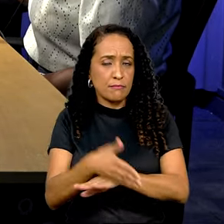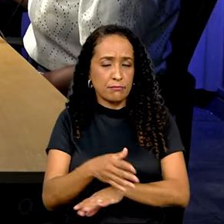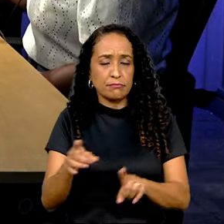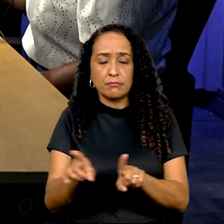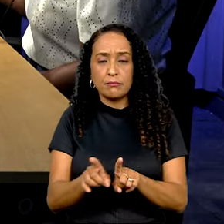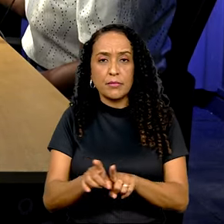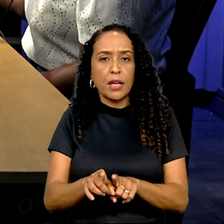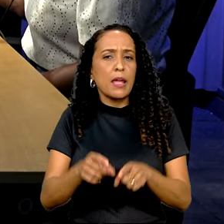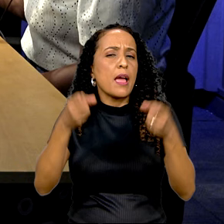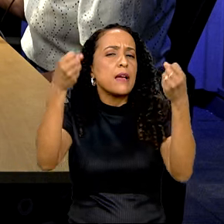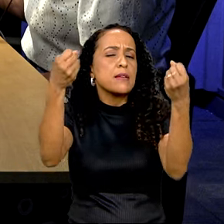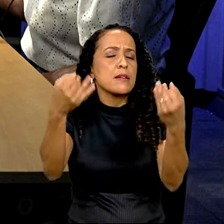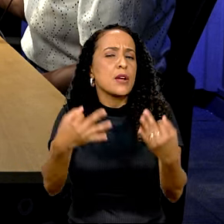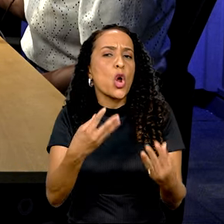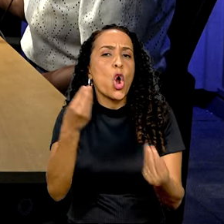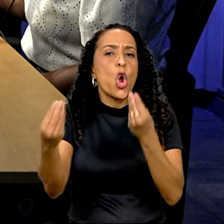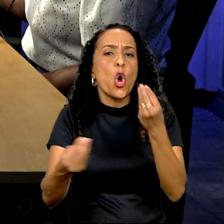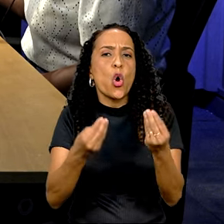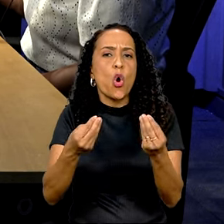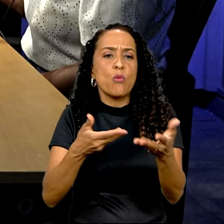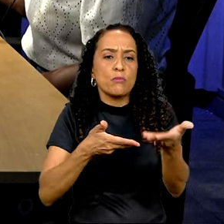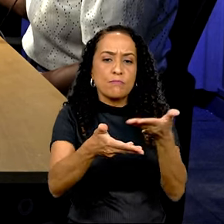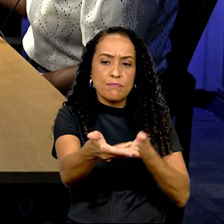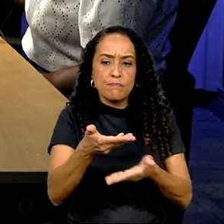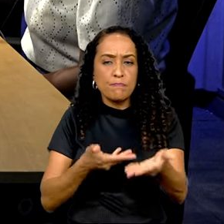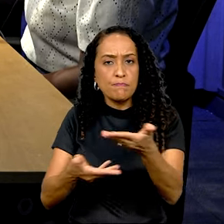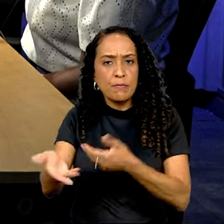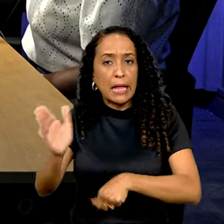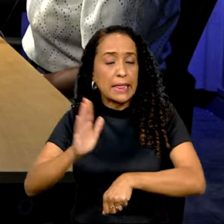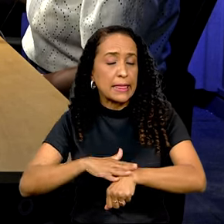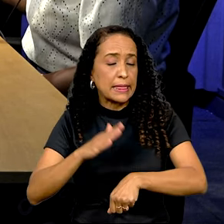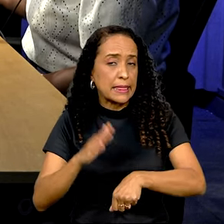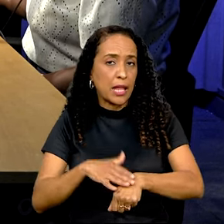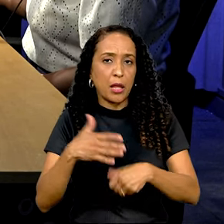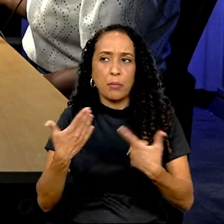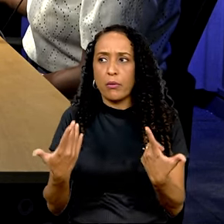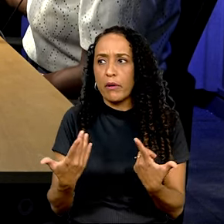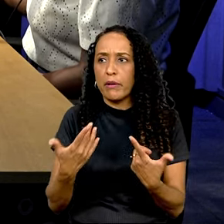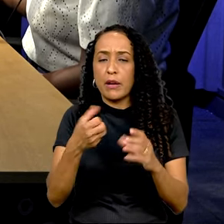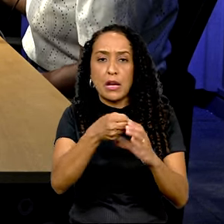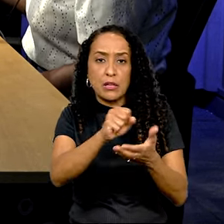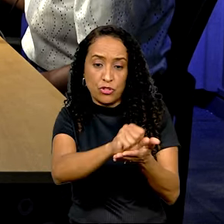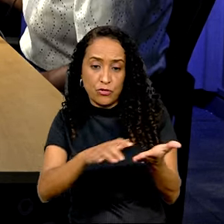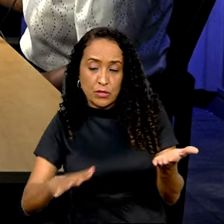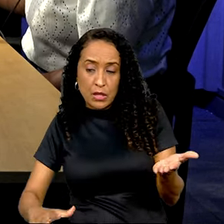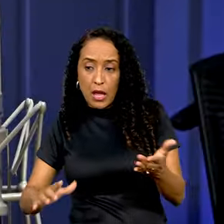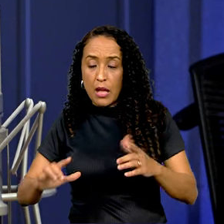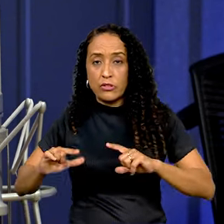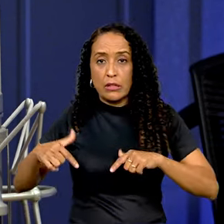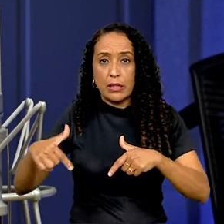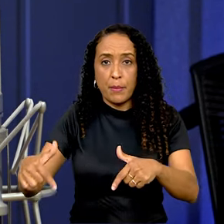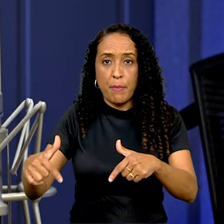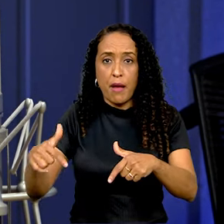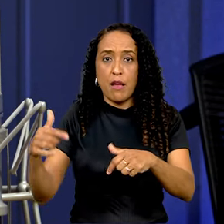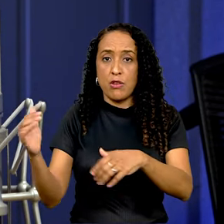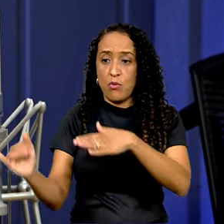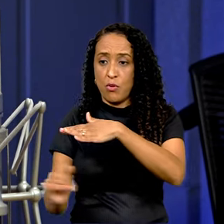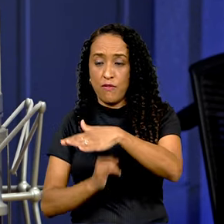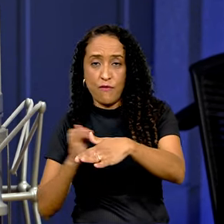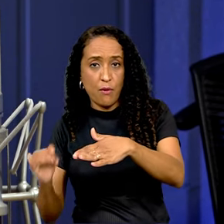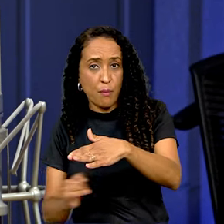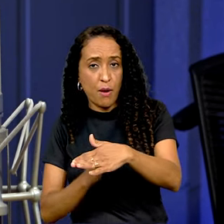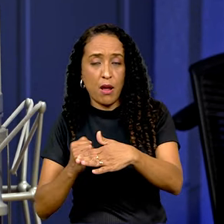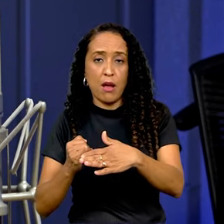define como que elas vão compartilhar esse tempo seja em tarefas eh empregos informais de meio tempo